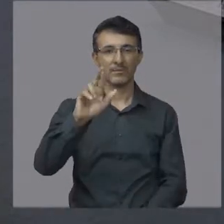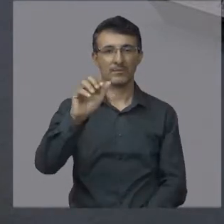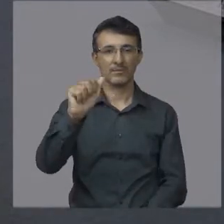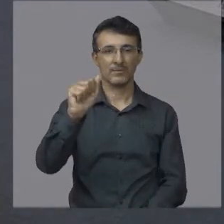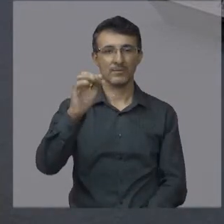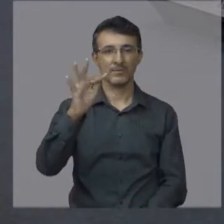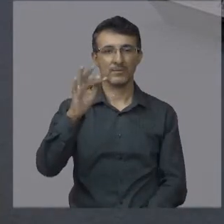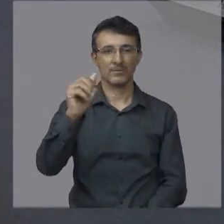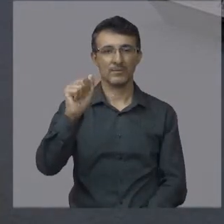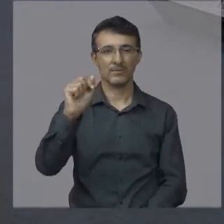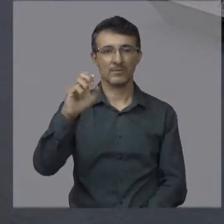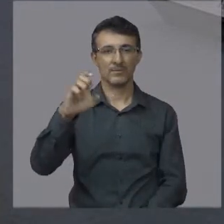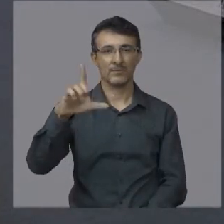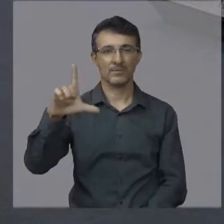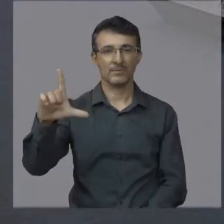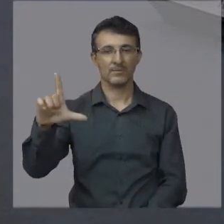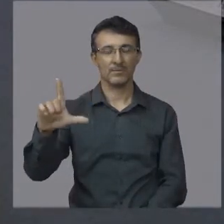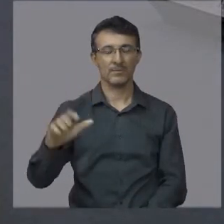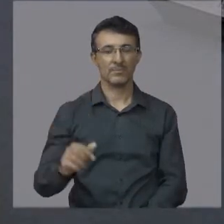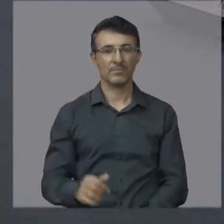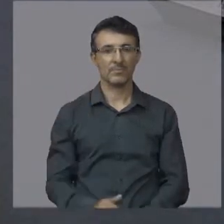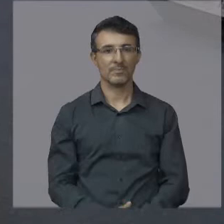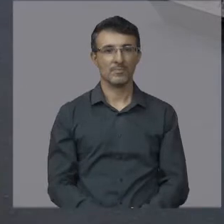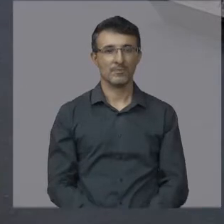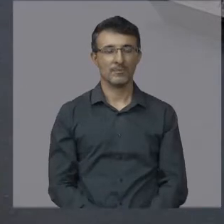É Pascucci mesmo.